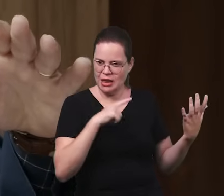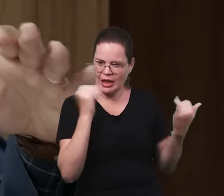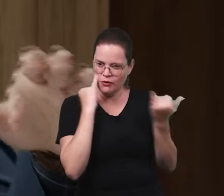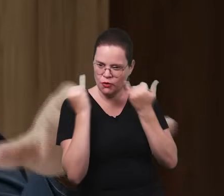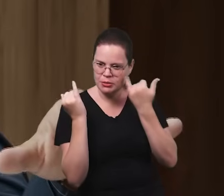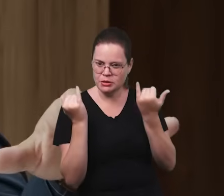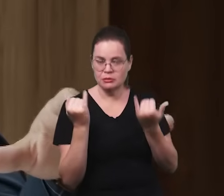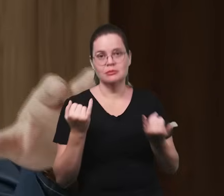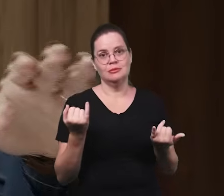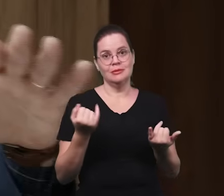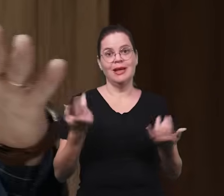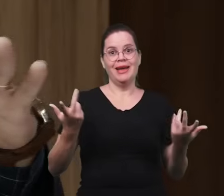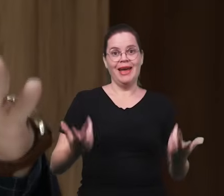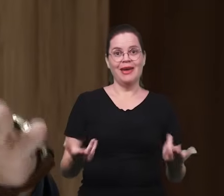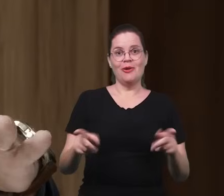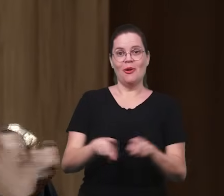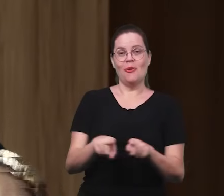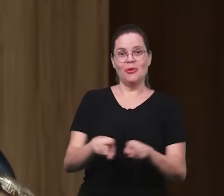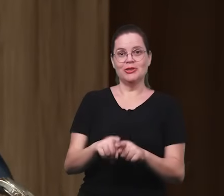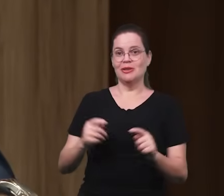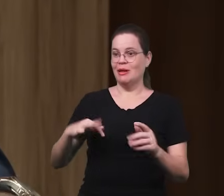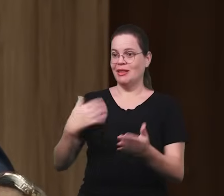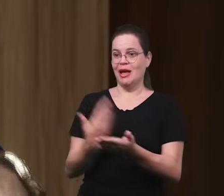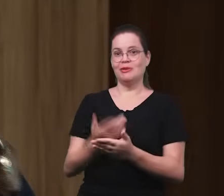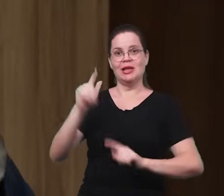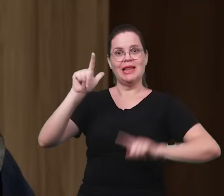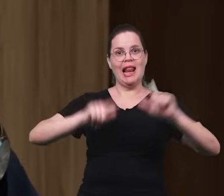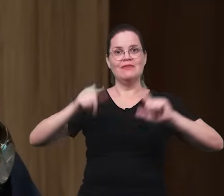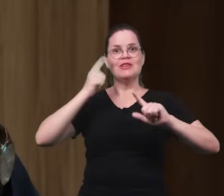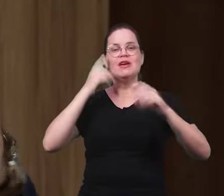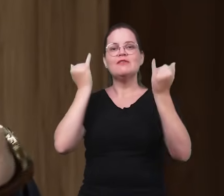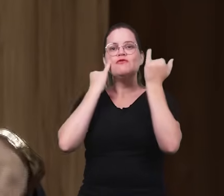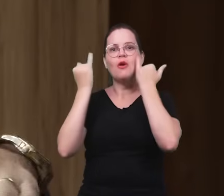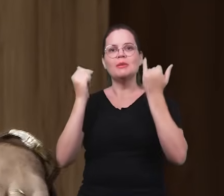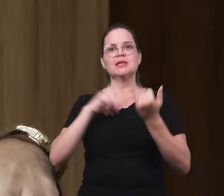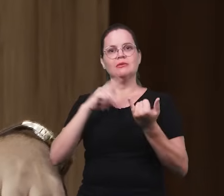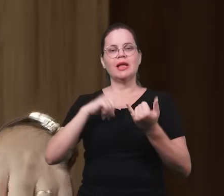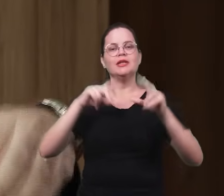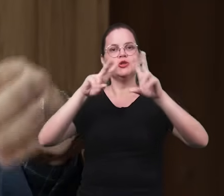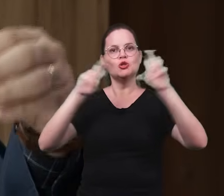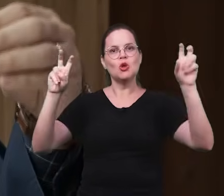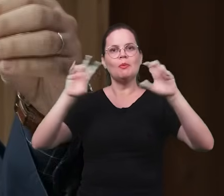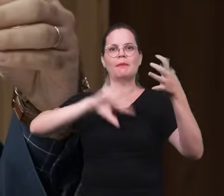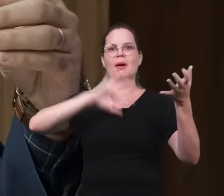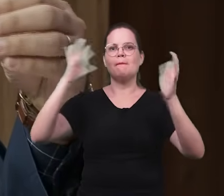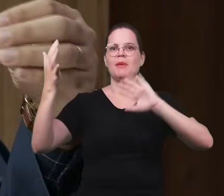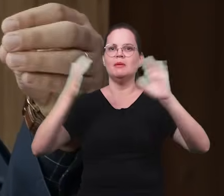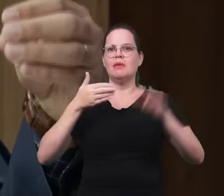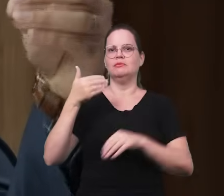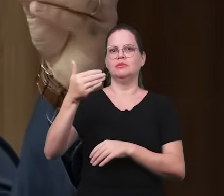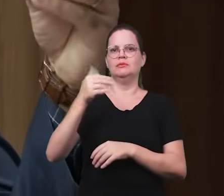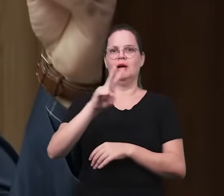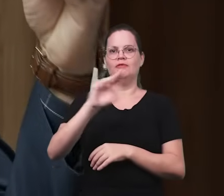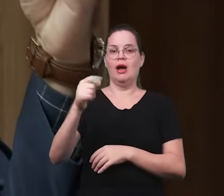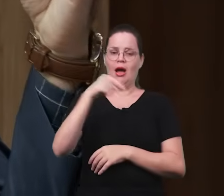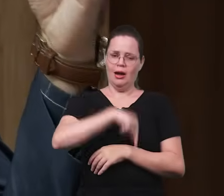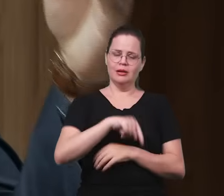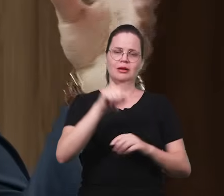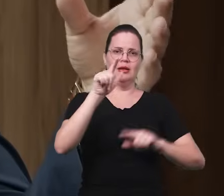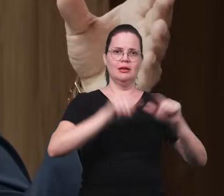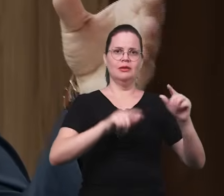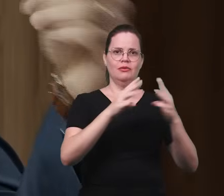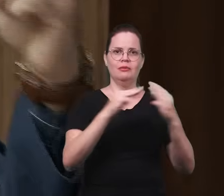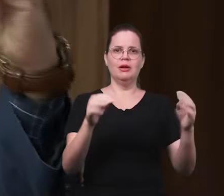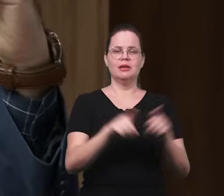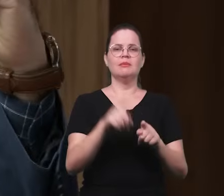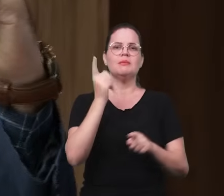hoje tem um momento, é para falar de previsão do tempo. Inclusive até aqui na Rádio Manaim, né? Tem a previsão do tempo para falar como que vai estar o